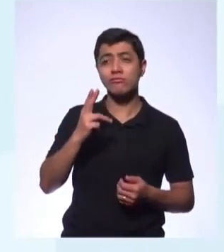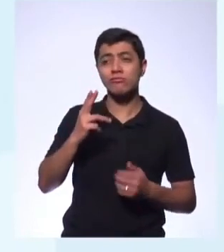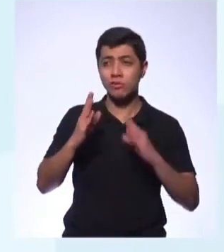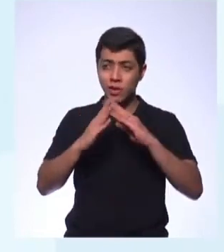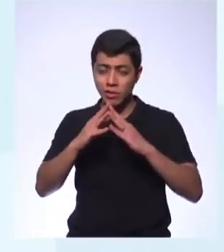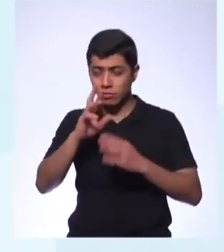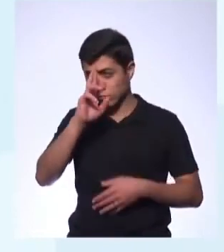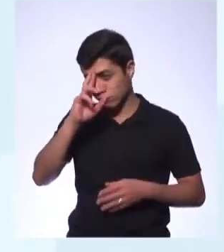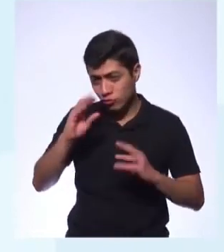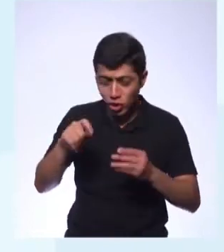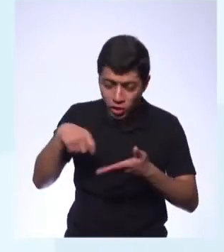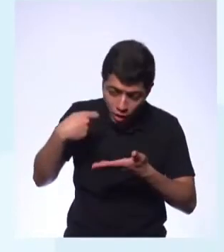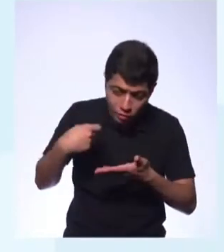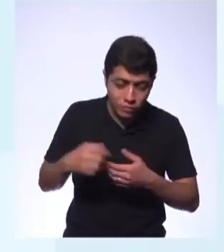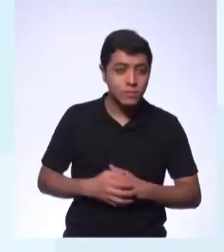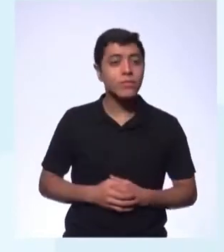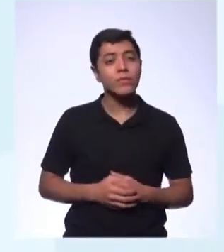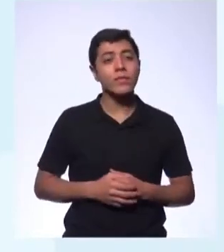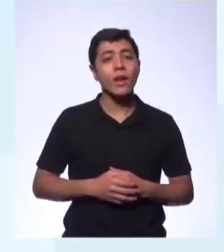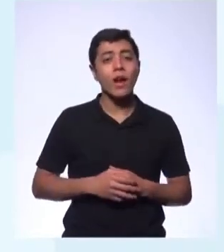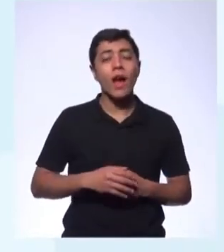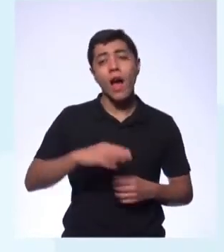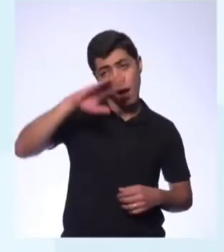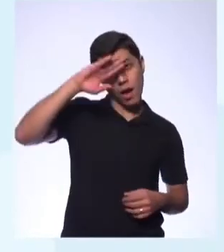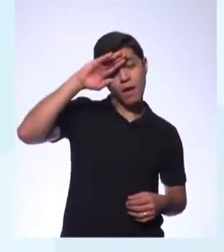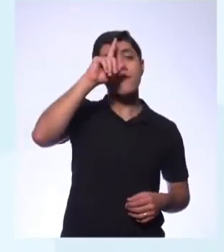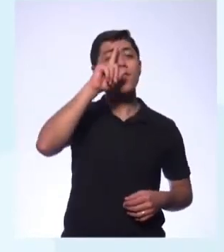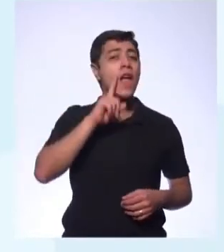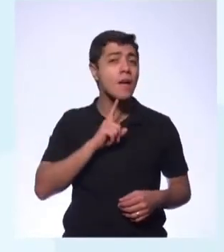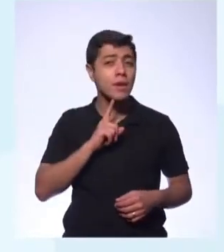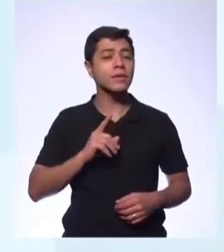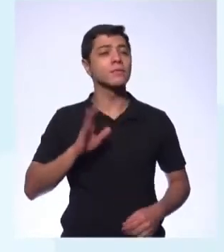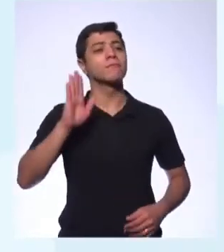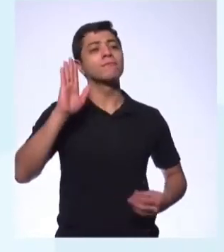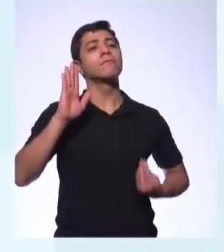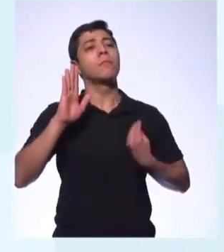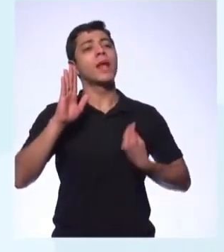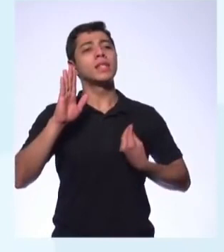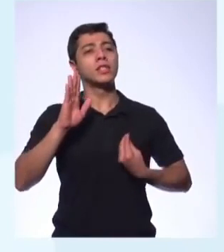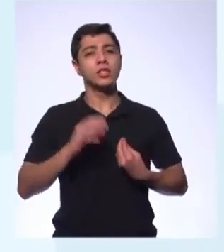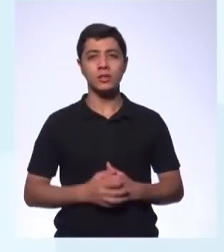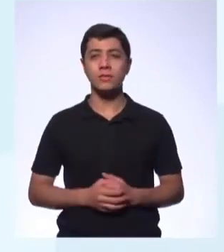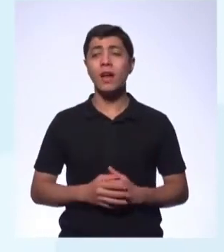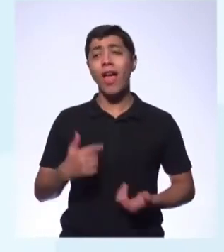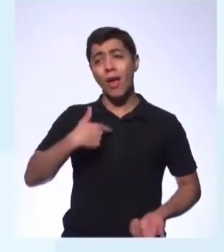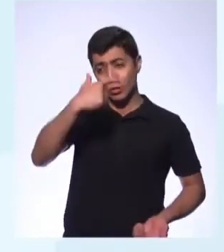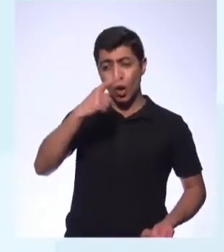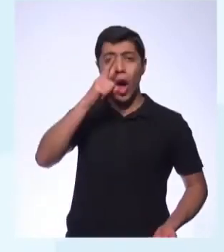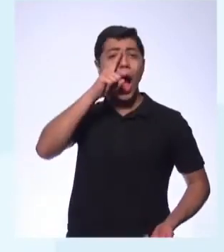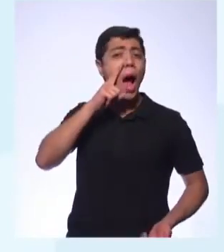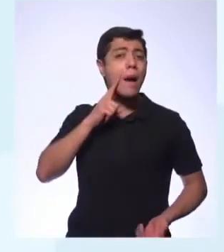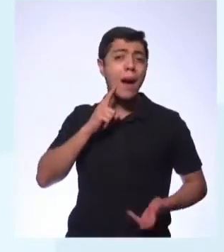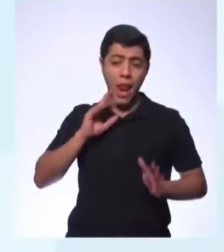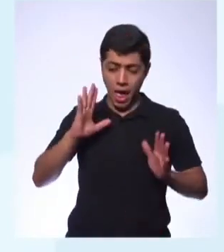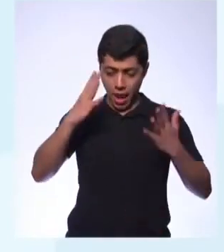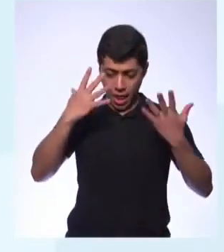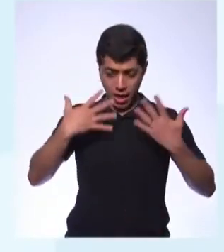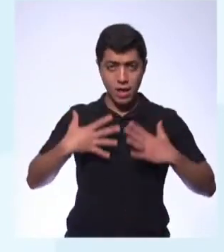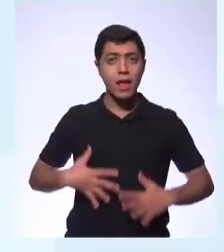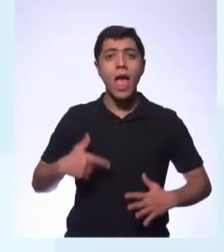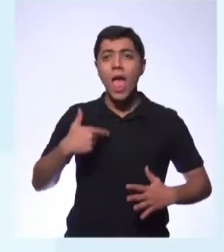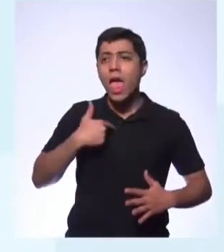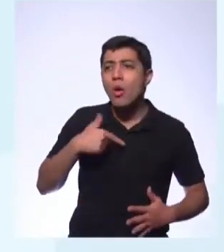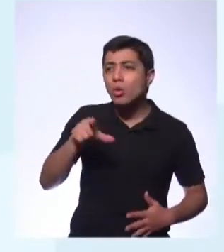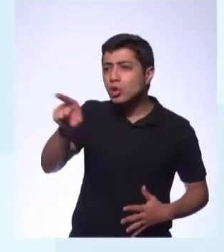Presente. Eu não tenho cor política, apesar de ser amarela. Não escolho as minhas vítimas. Ataco a esta